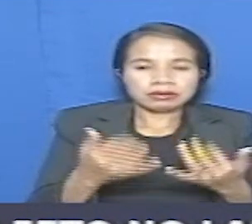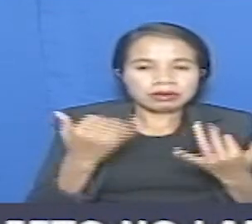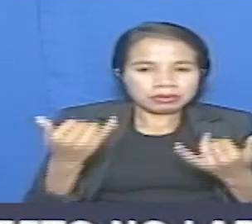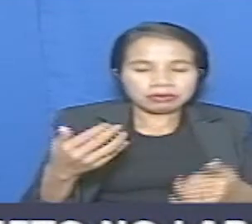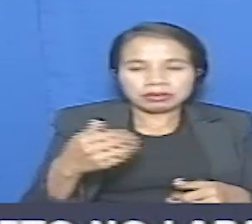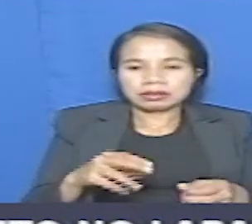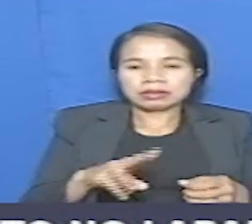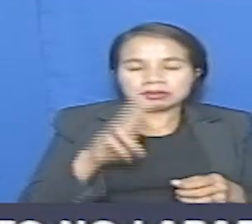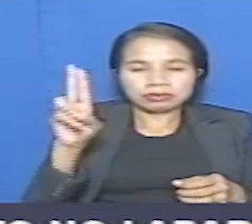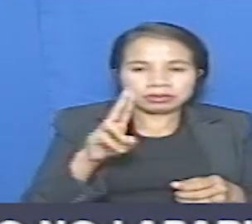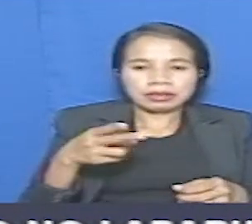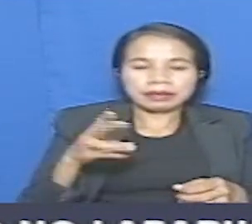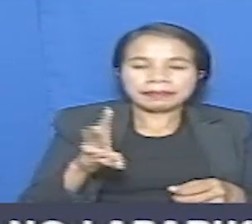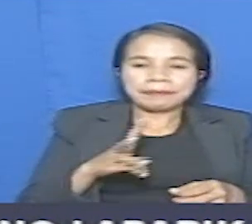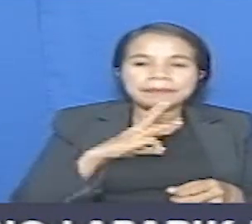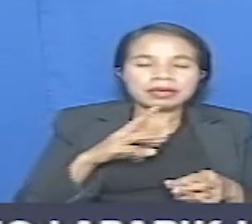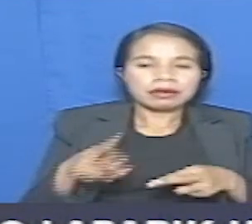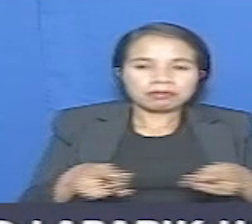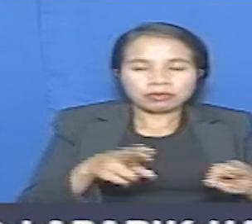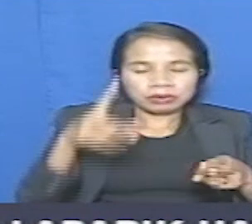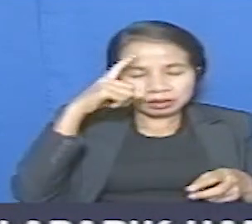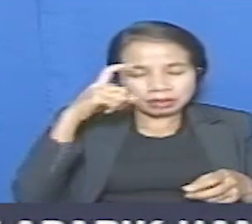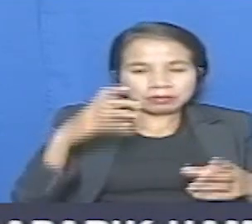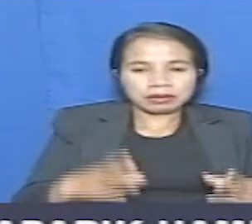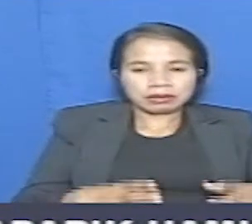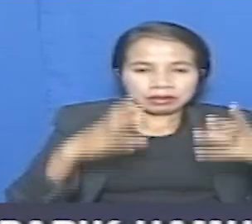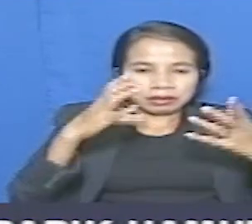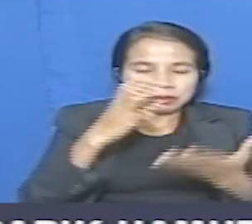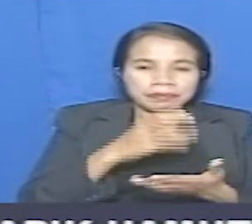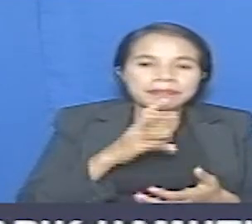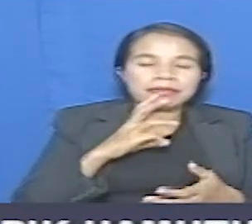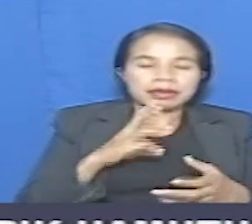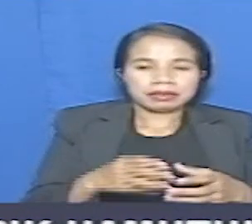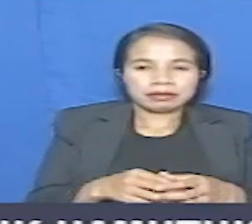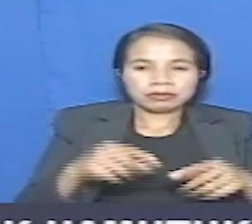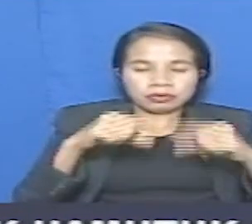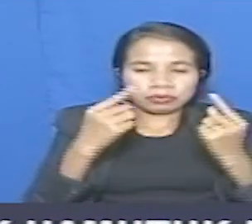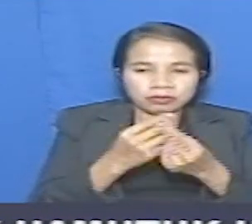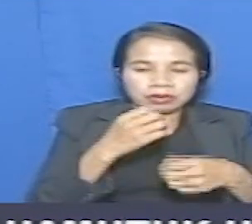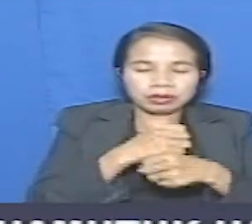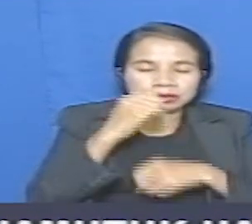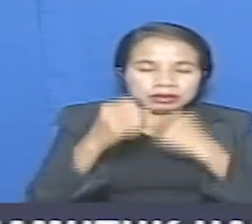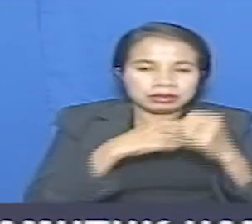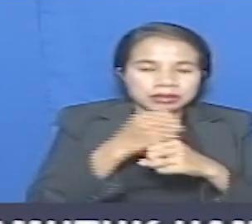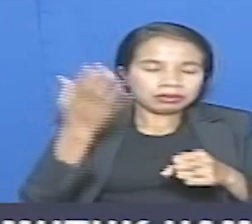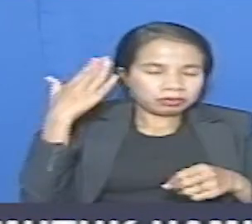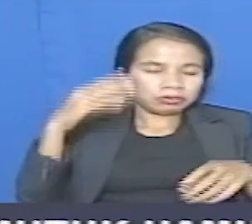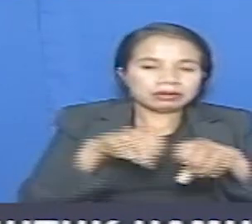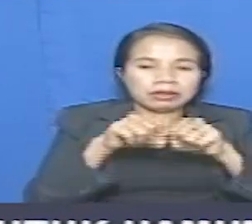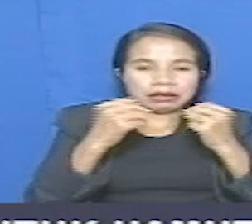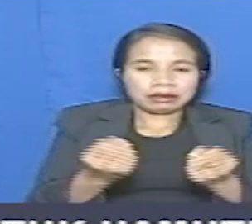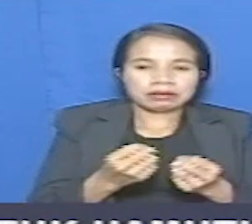agora será consumo de B-Mota Tamba, tanque B, Nebe Equipa Sas Monta e a Tina Nirakliba, estragos